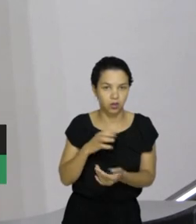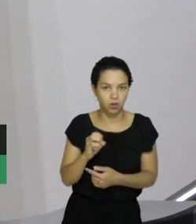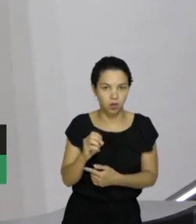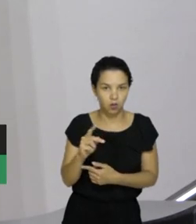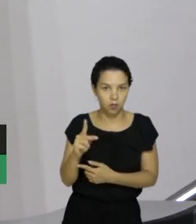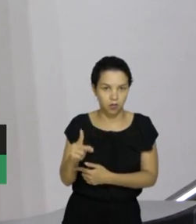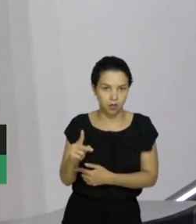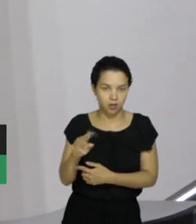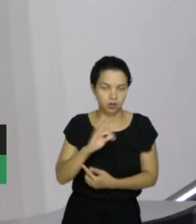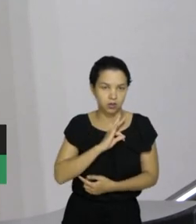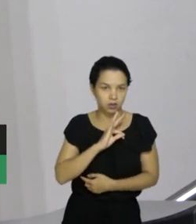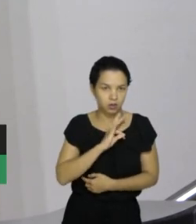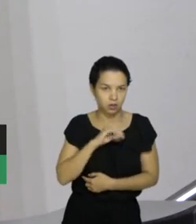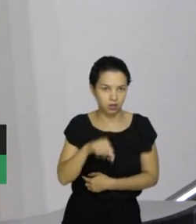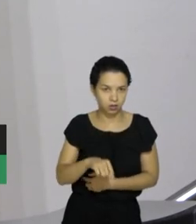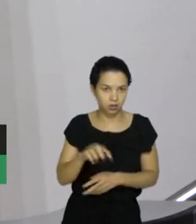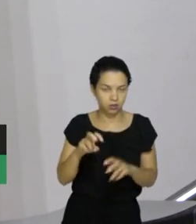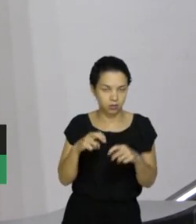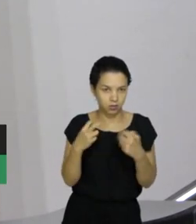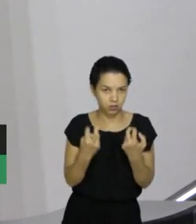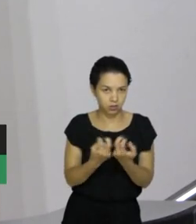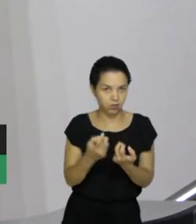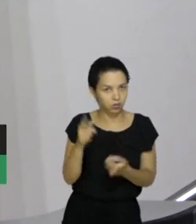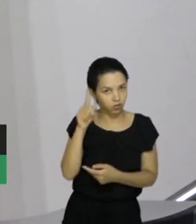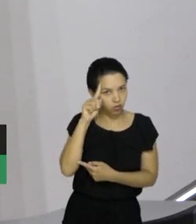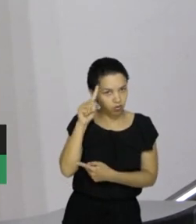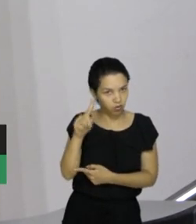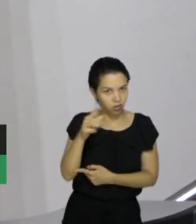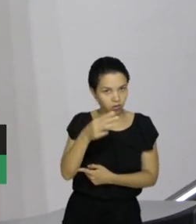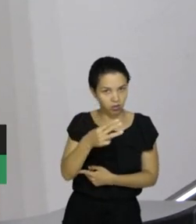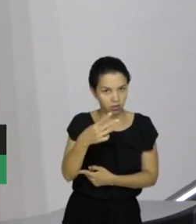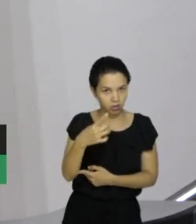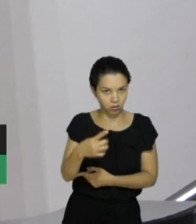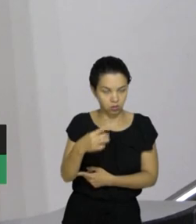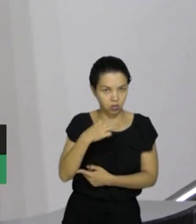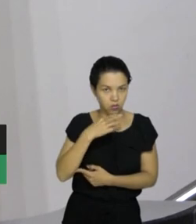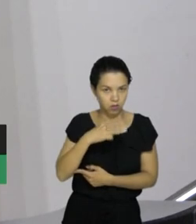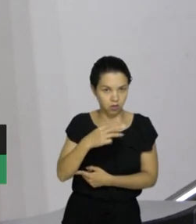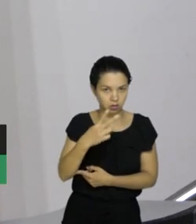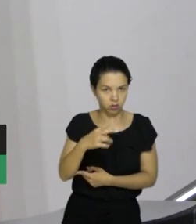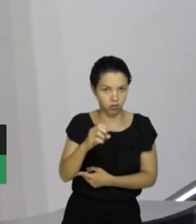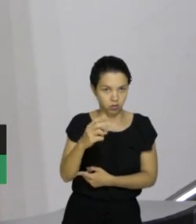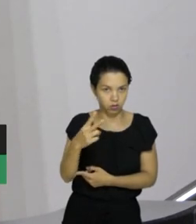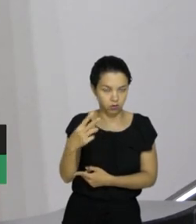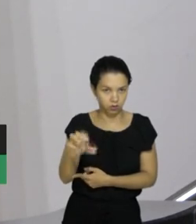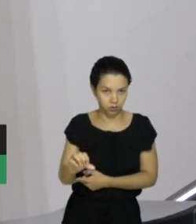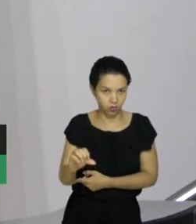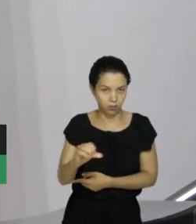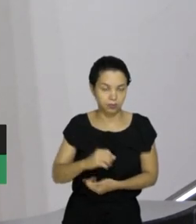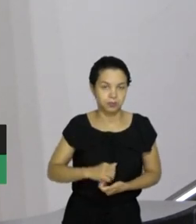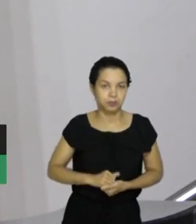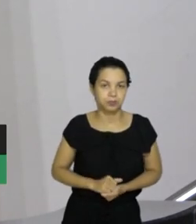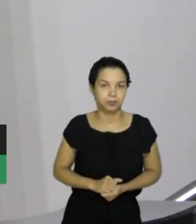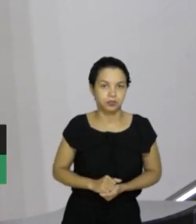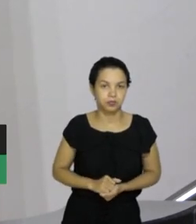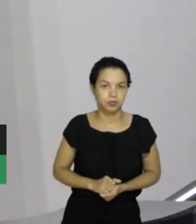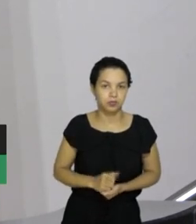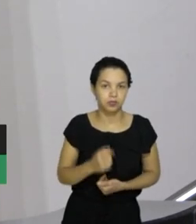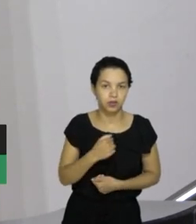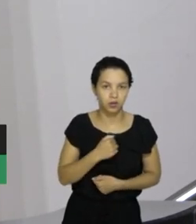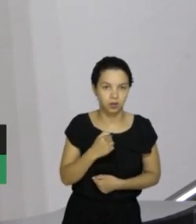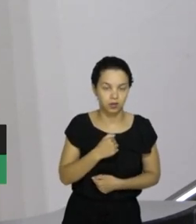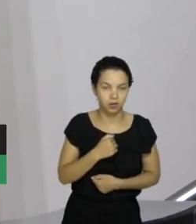aqui neste plenário no dia 31 de março de 2020 e eu faço esse reconhecimento